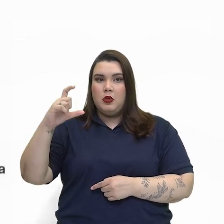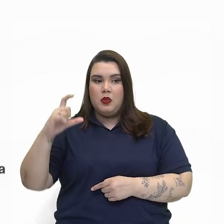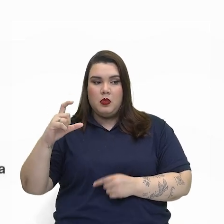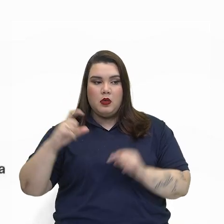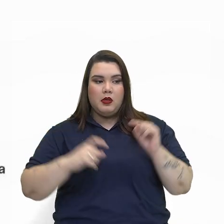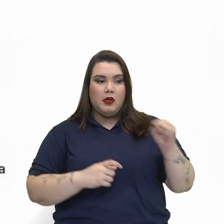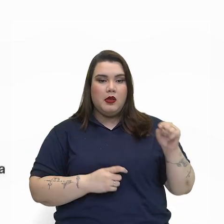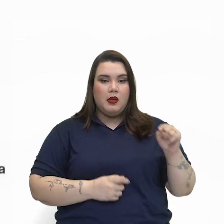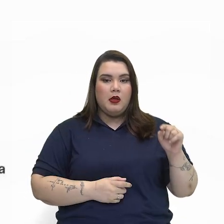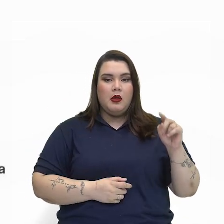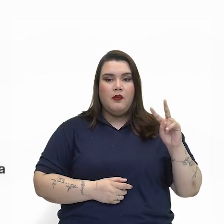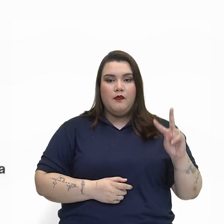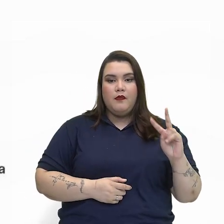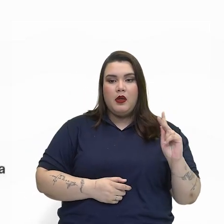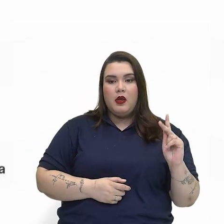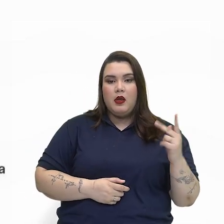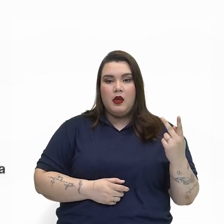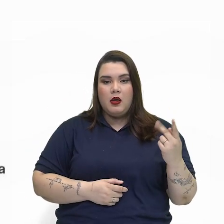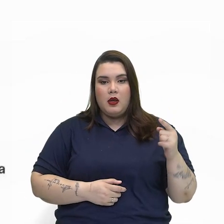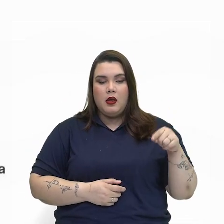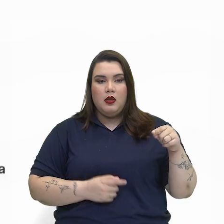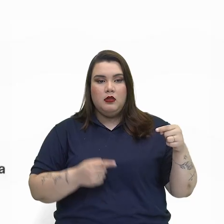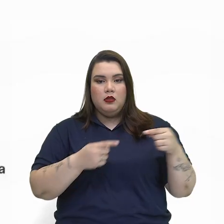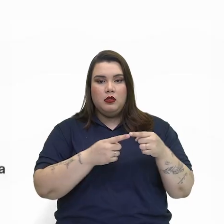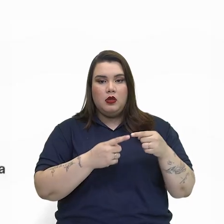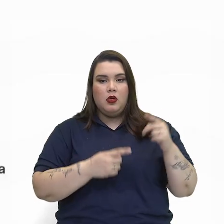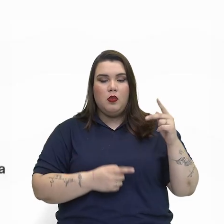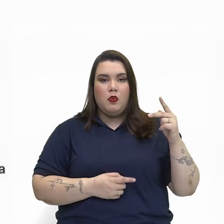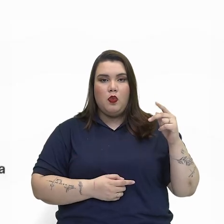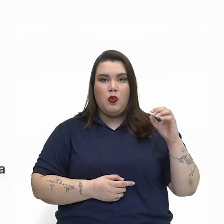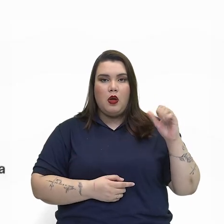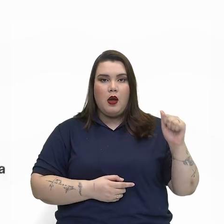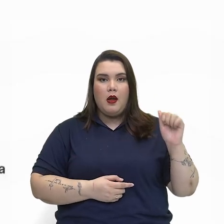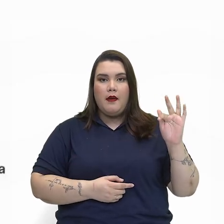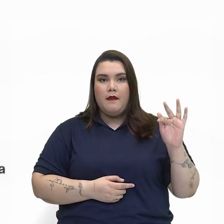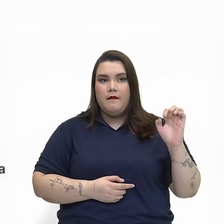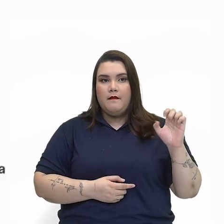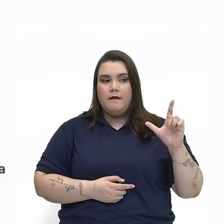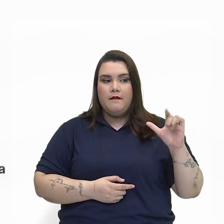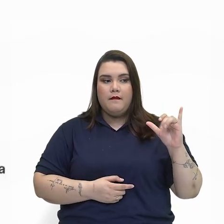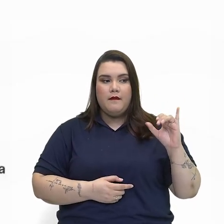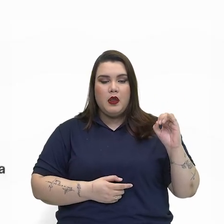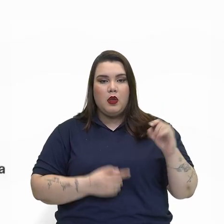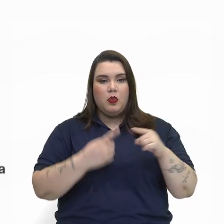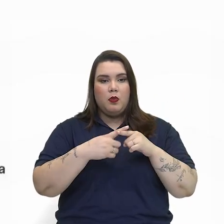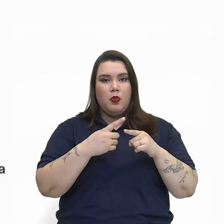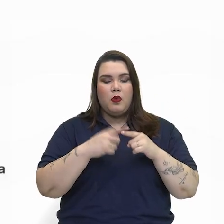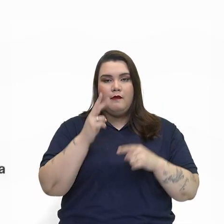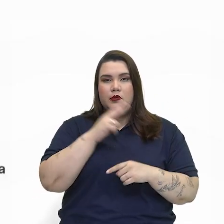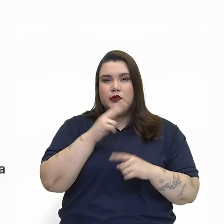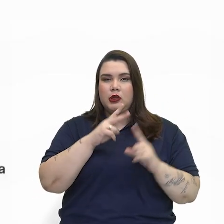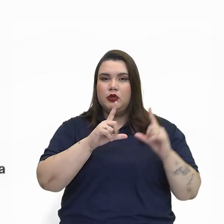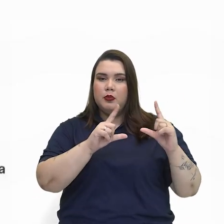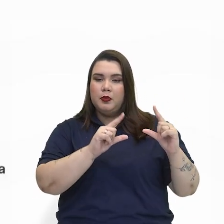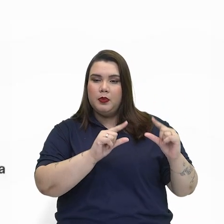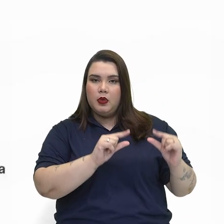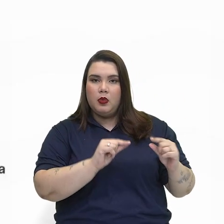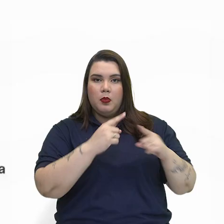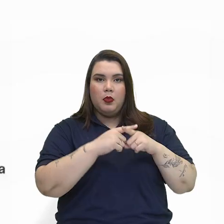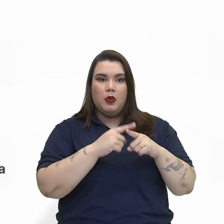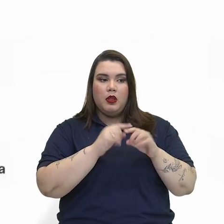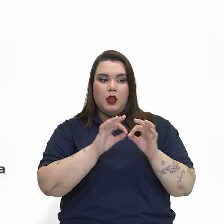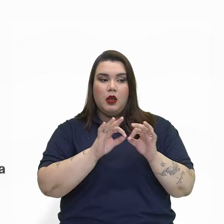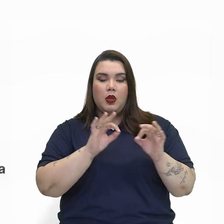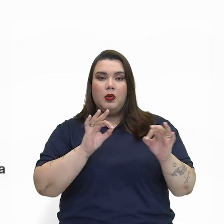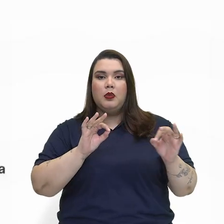velocidade aqui, VH, que está no afélio. Lembra que no afélio o planeta é mais lento, porque está mais distante?